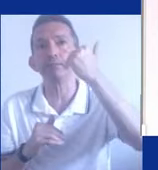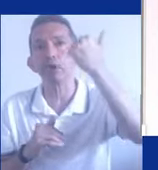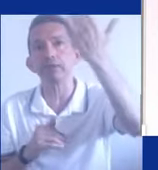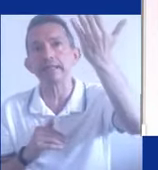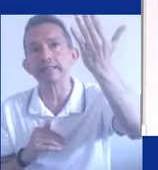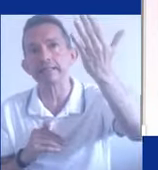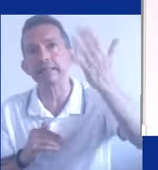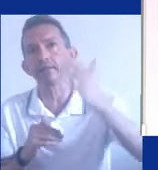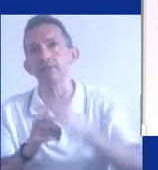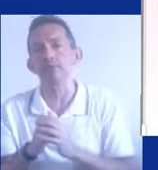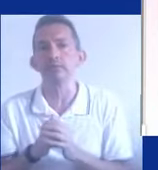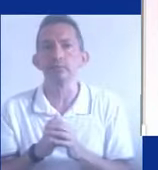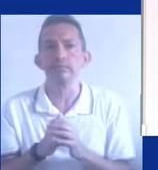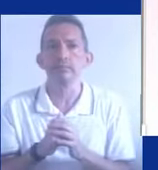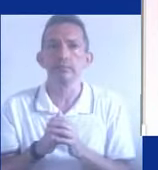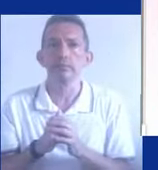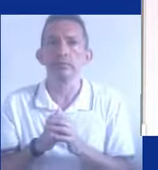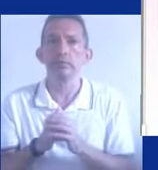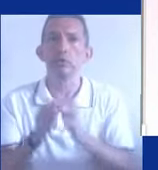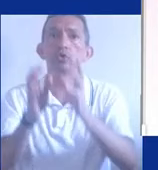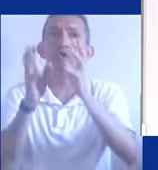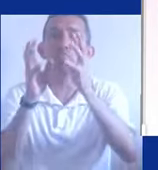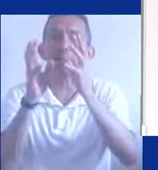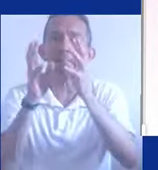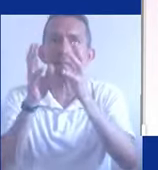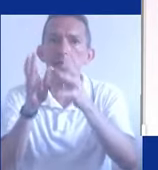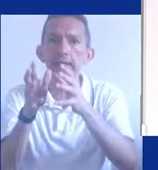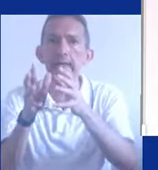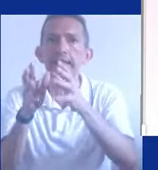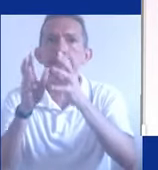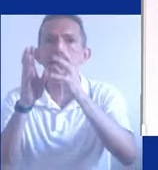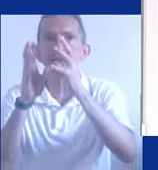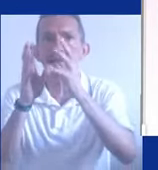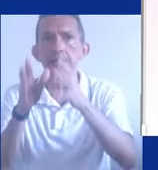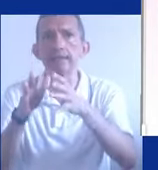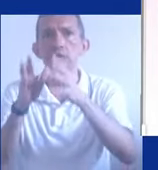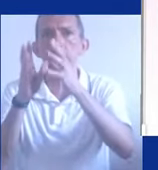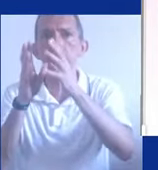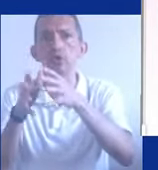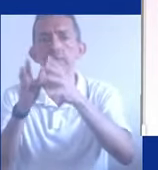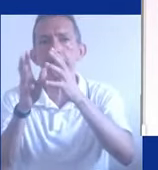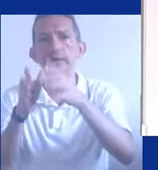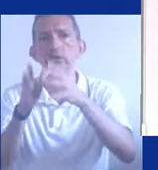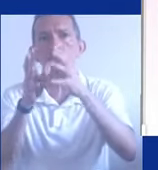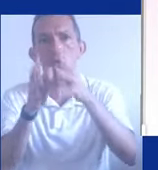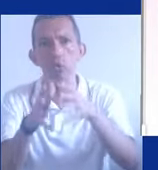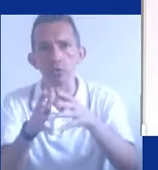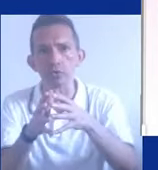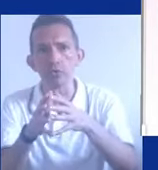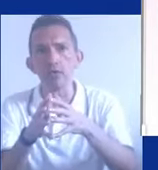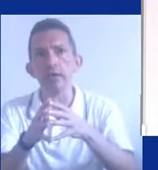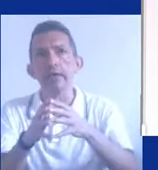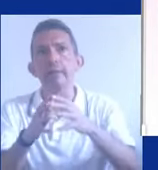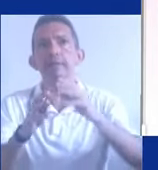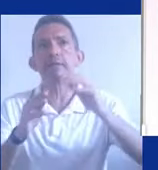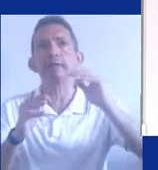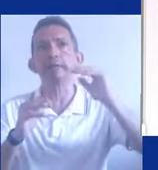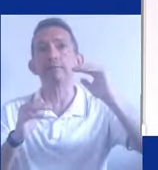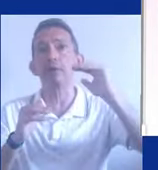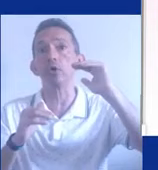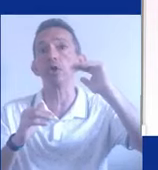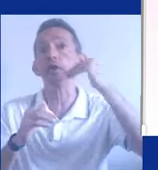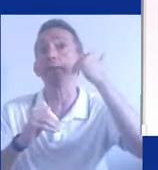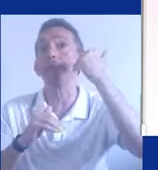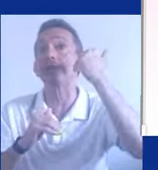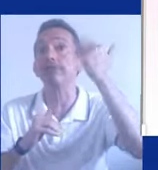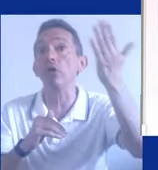de exportação. Então, toda proteína que é sintetizada no retículo endoplasmático rugoso é para ser